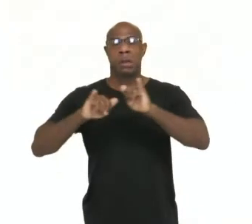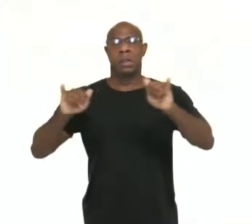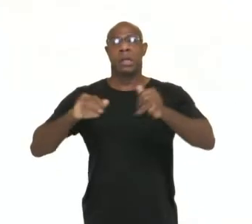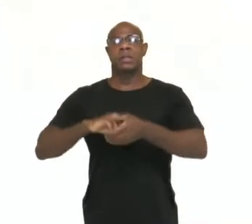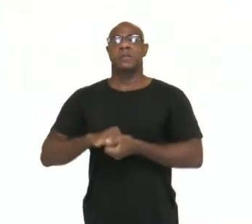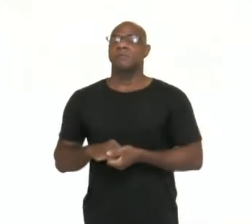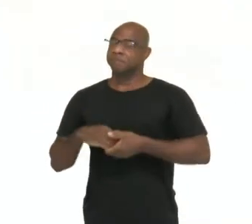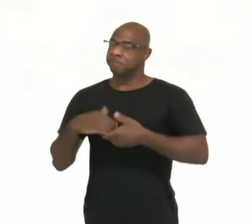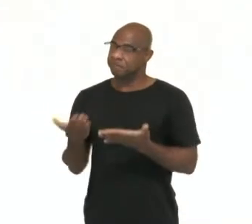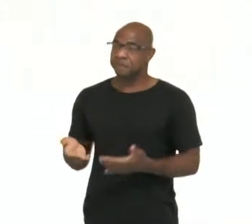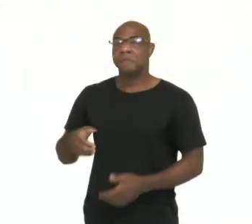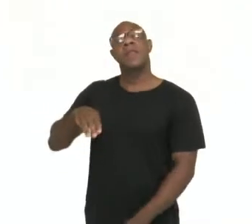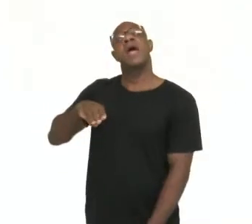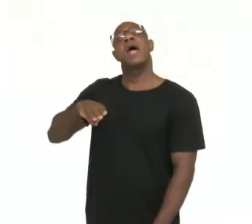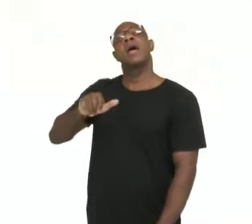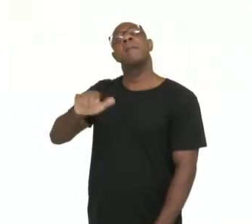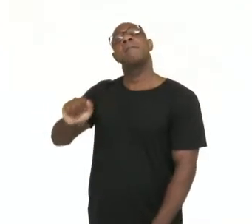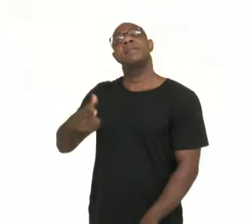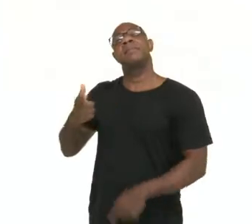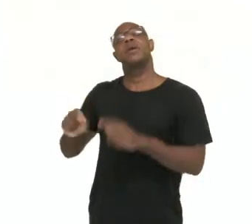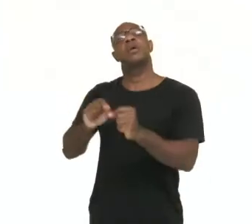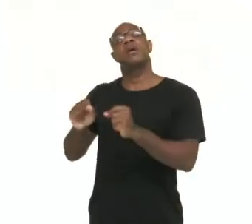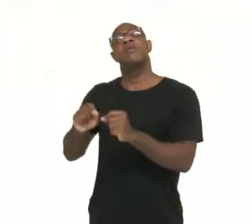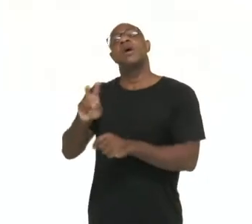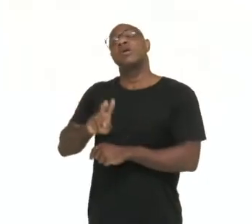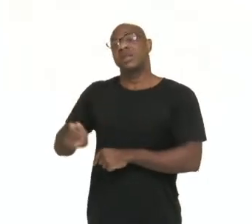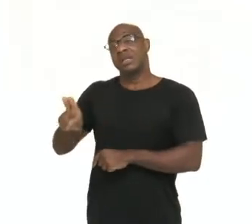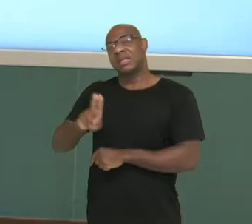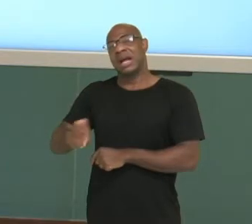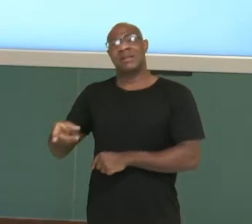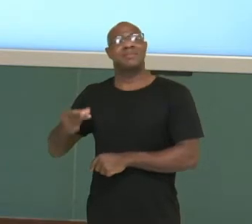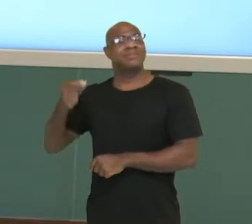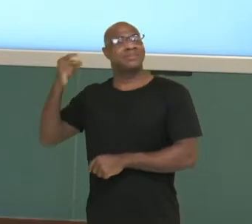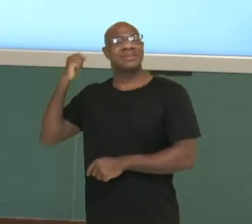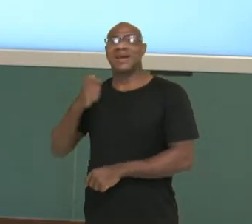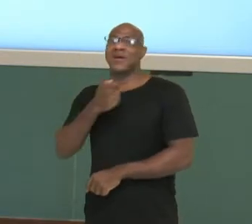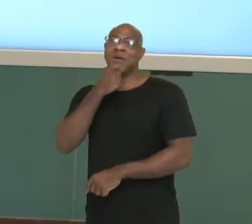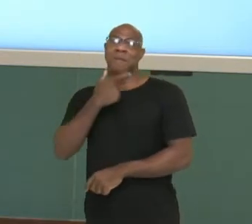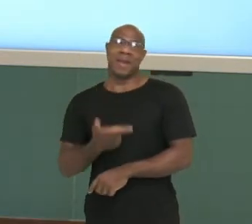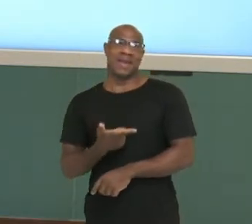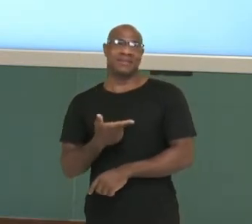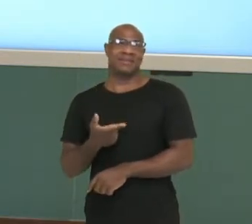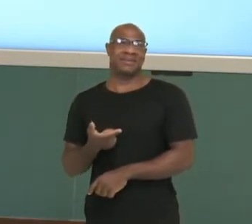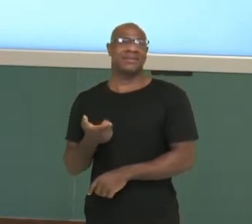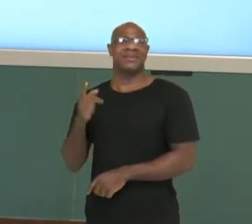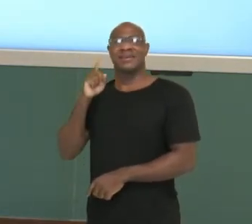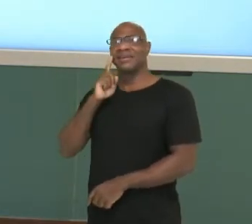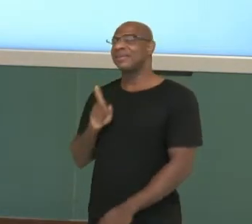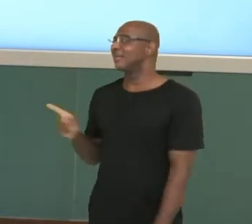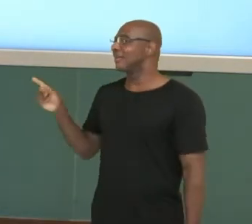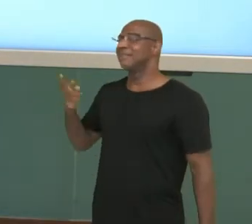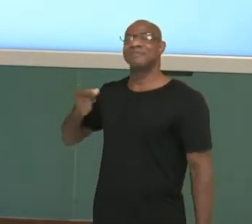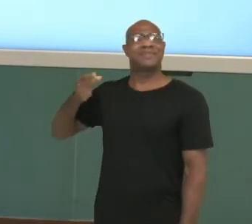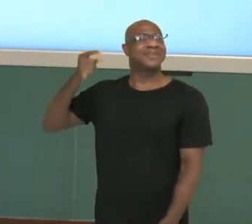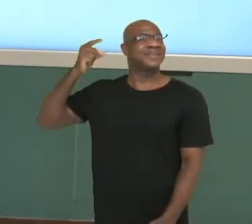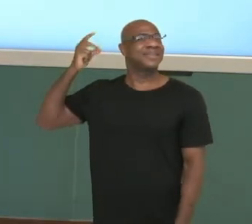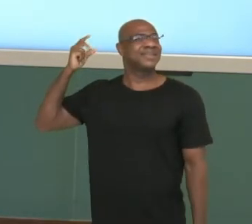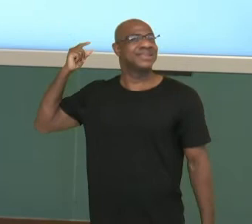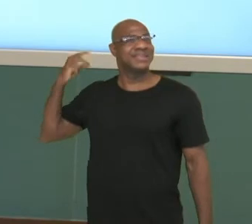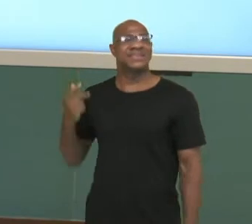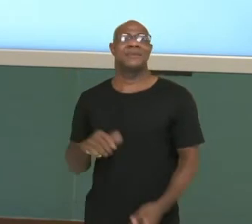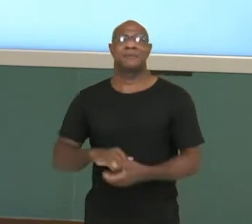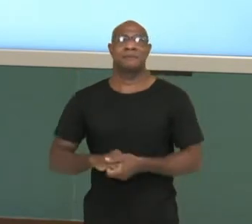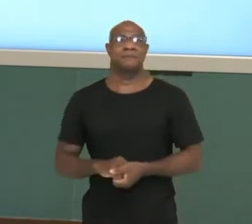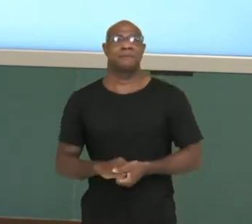foi muito utilizada pela comédia dell'arte, né, que era no tempo, né, antigo